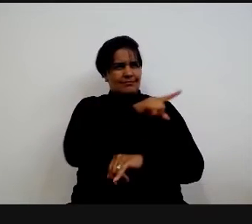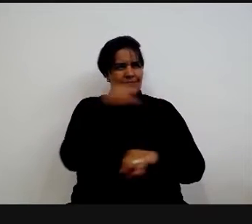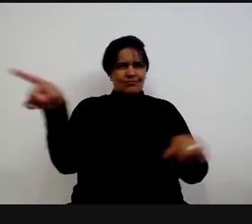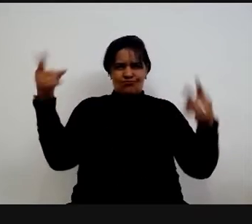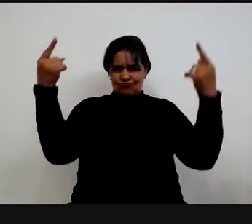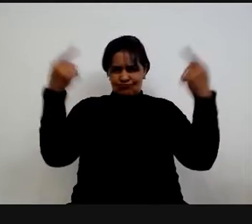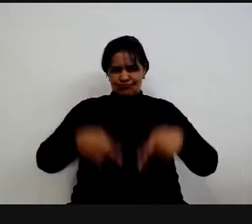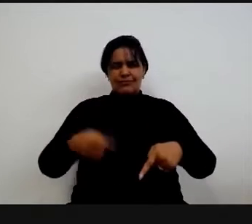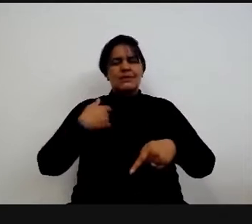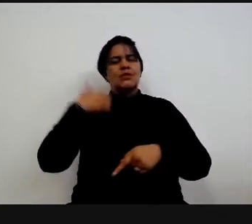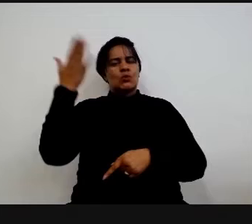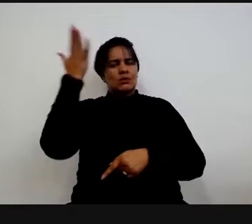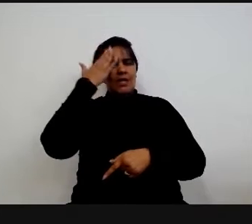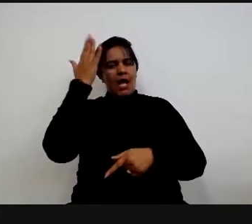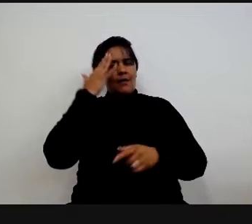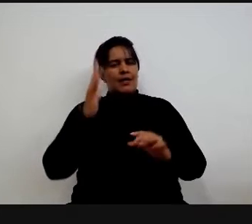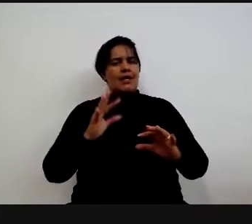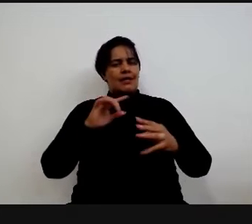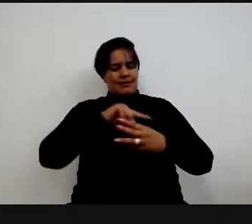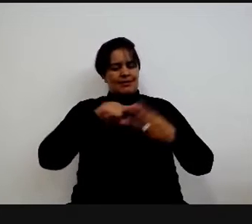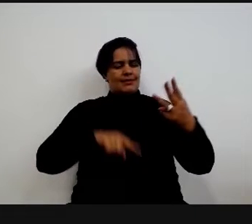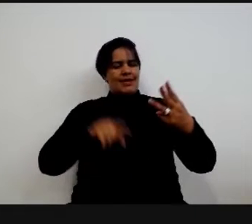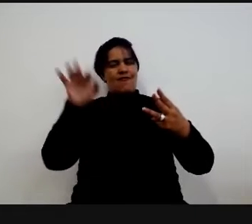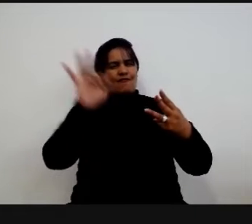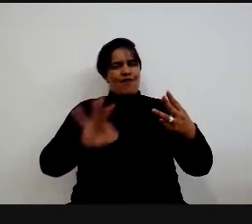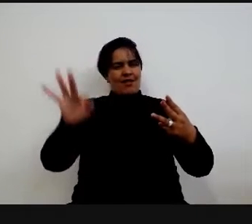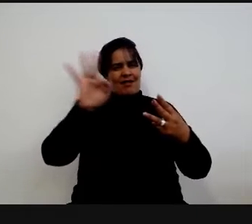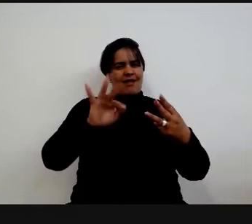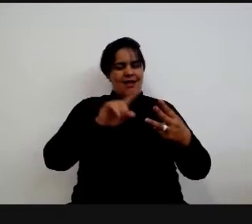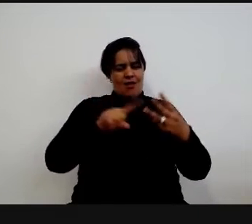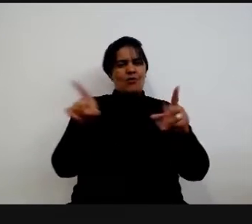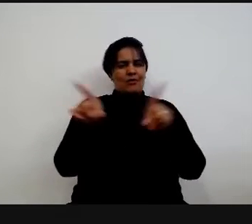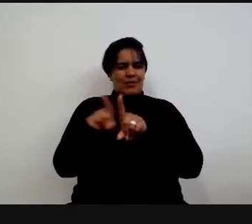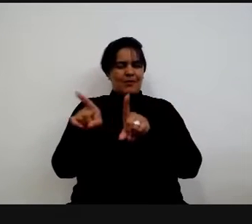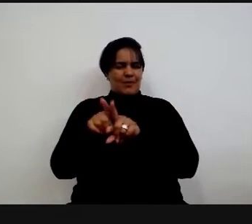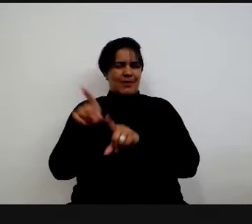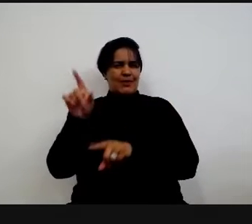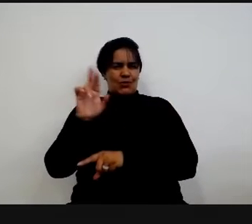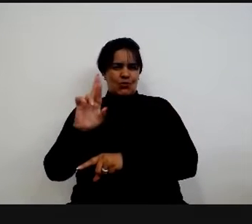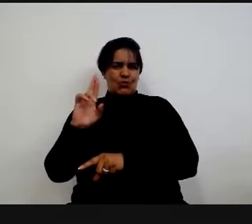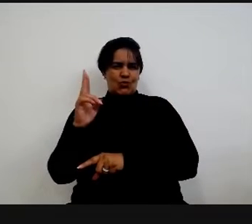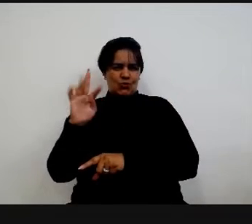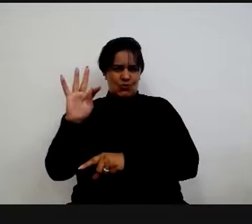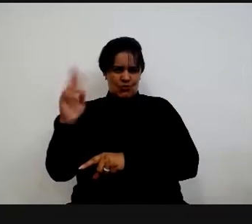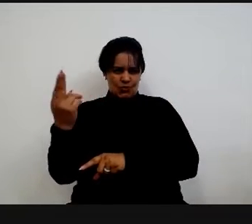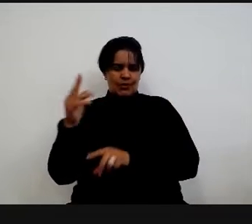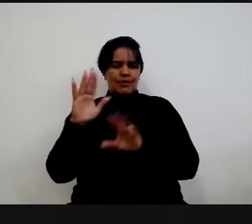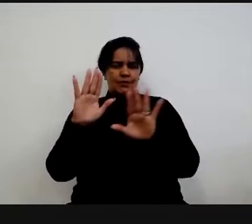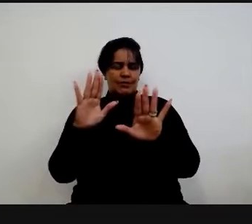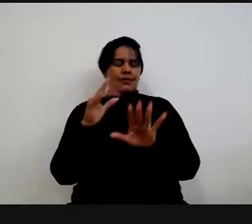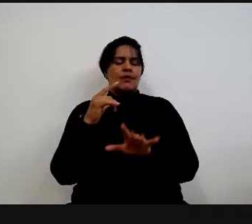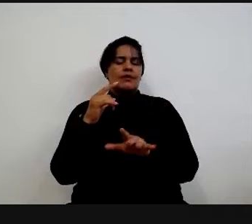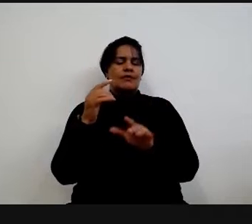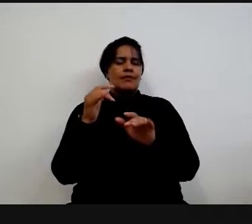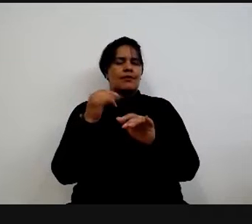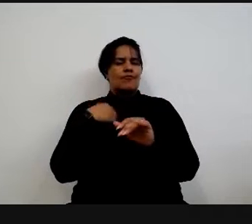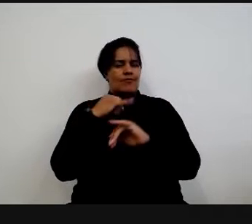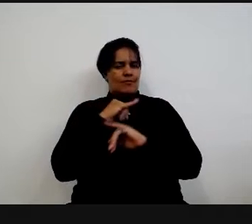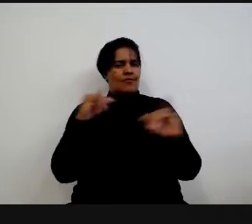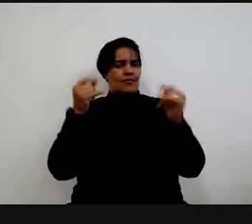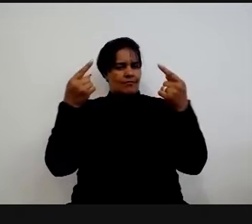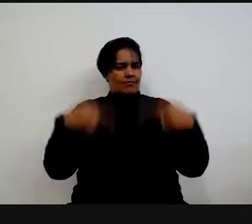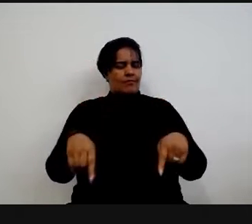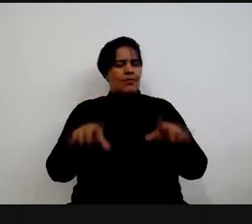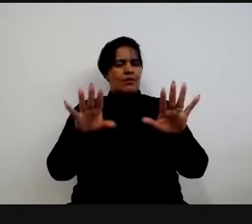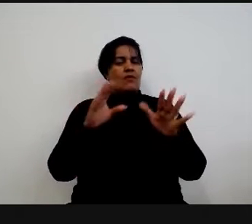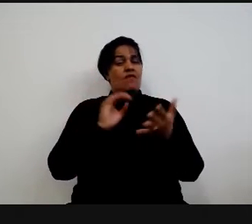que as 3 escolas federais estariam aqui, e mais a RUT, e falta uma coisa que eu acho que as escolas